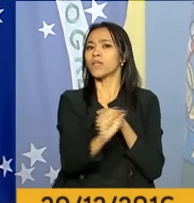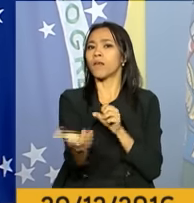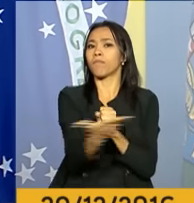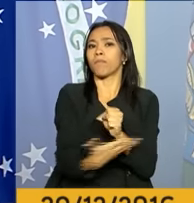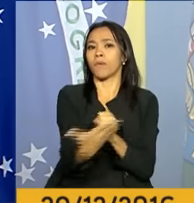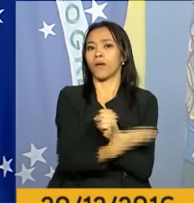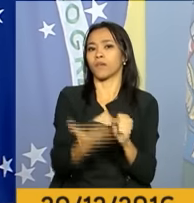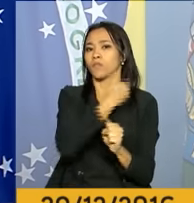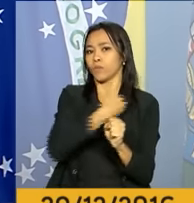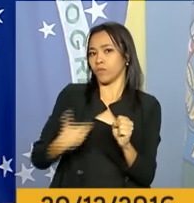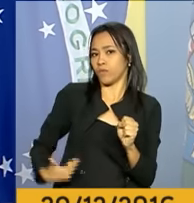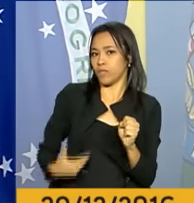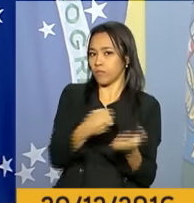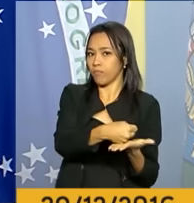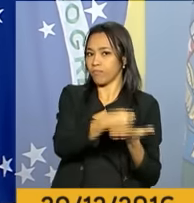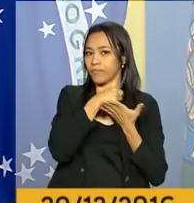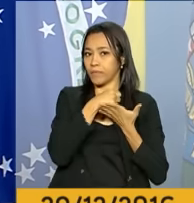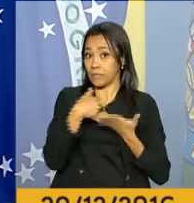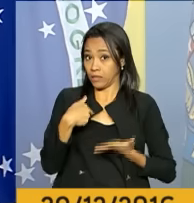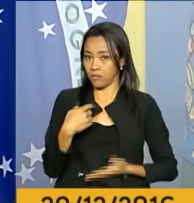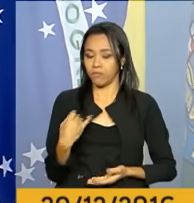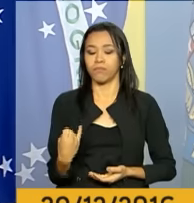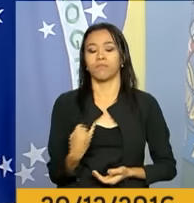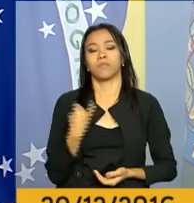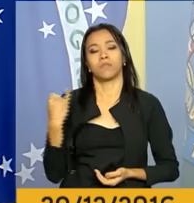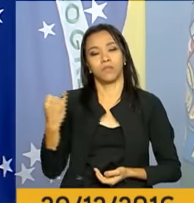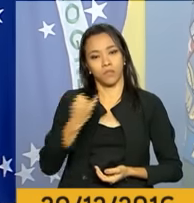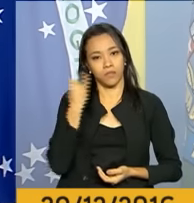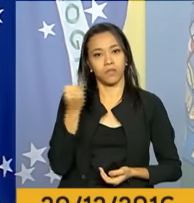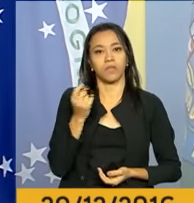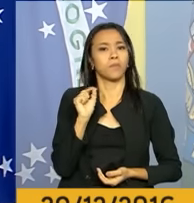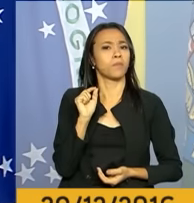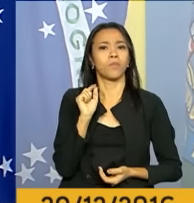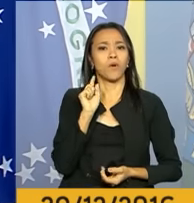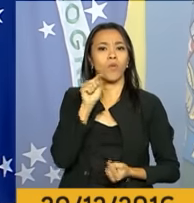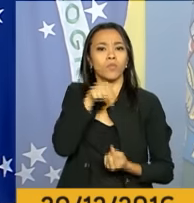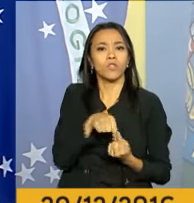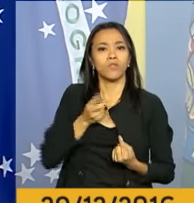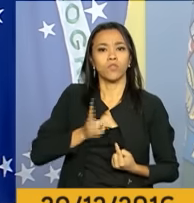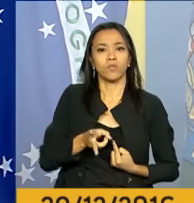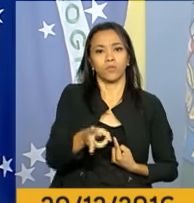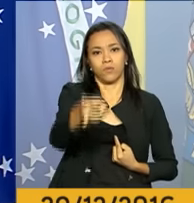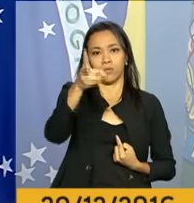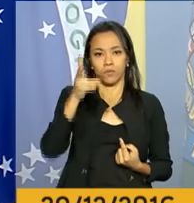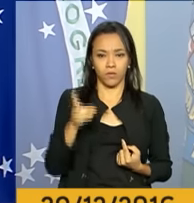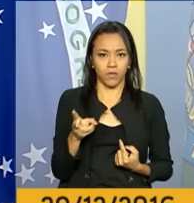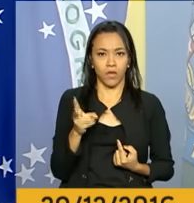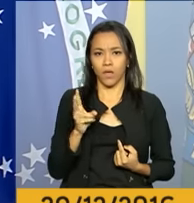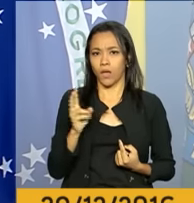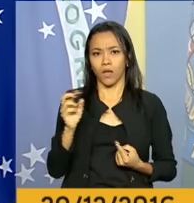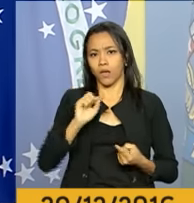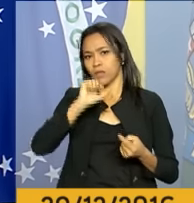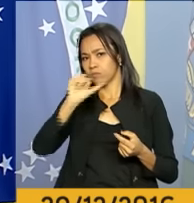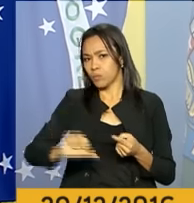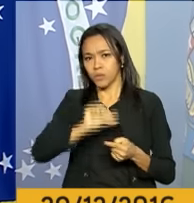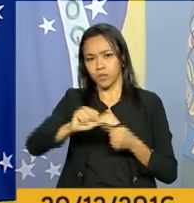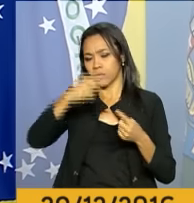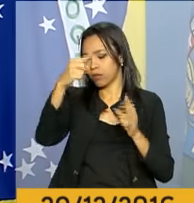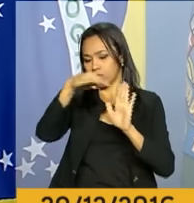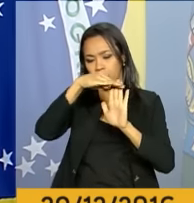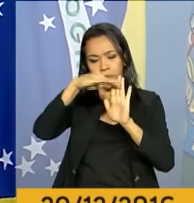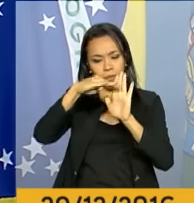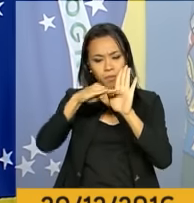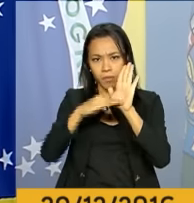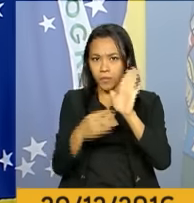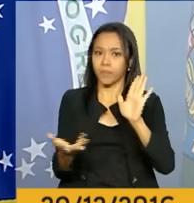governamental algo importantíssimo para levar adiante eh todas as reformas quero ainda